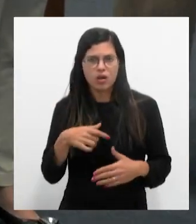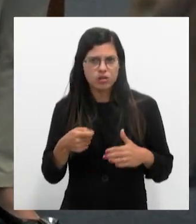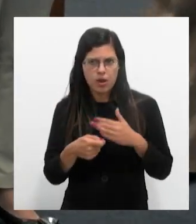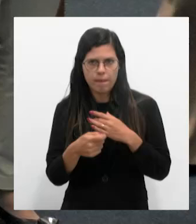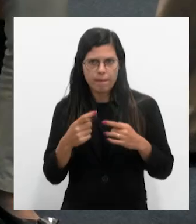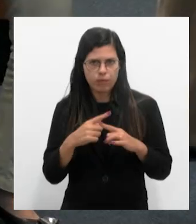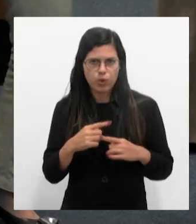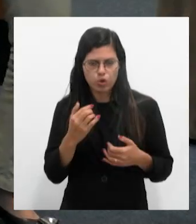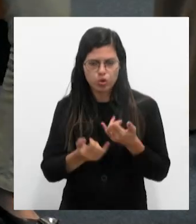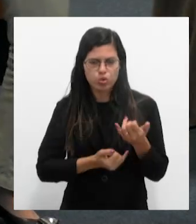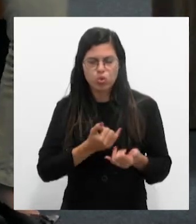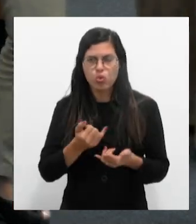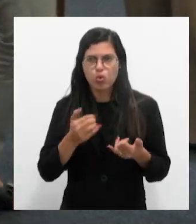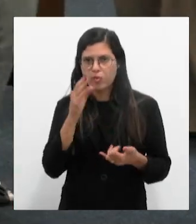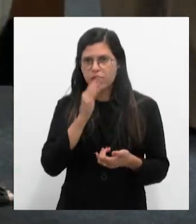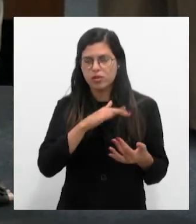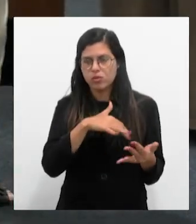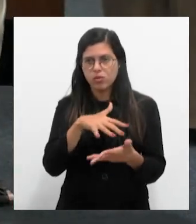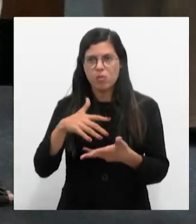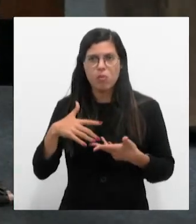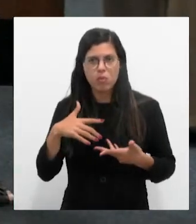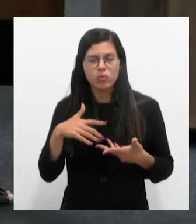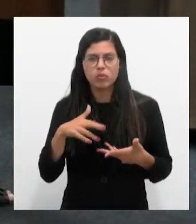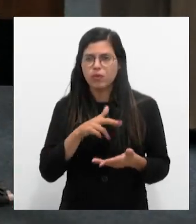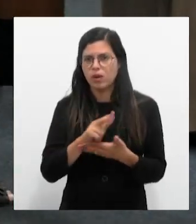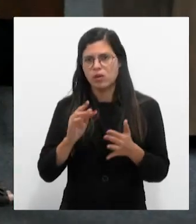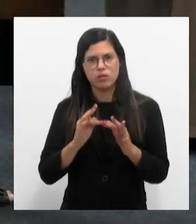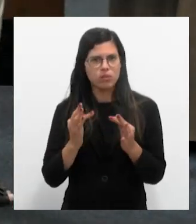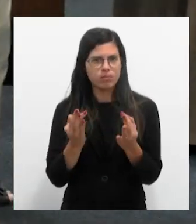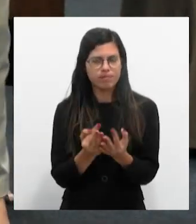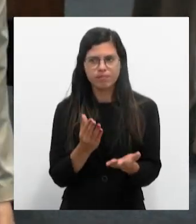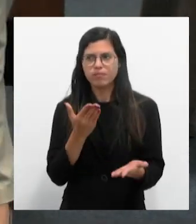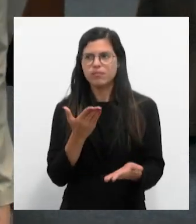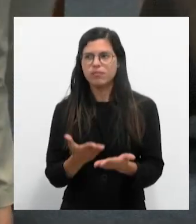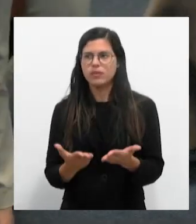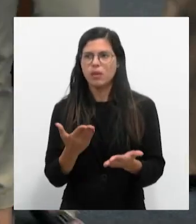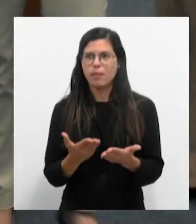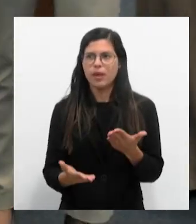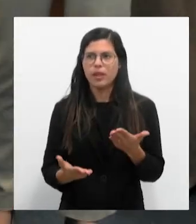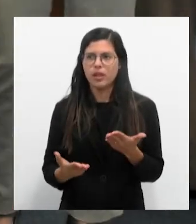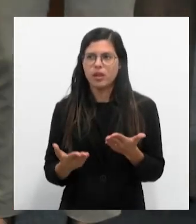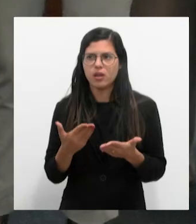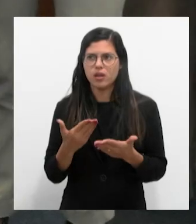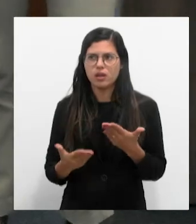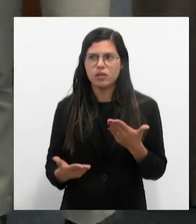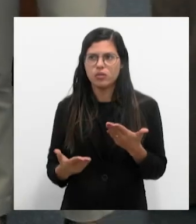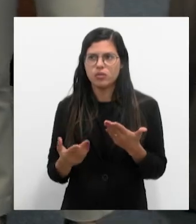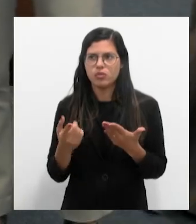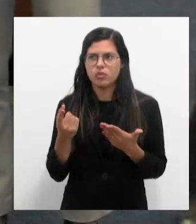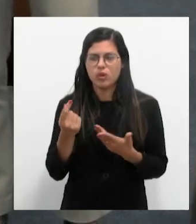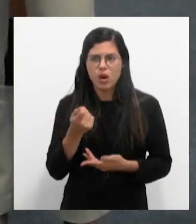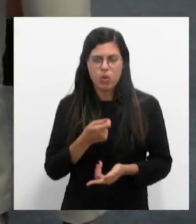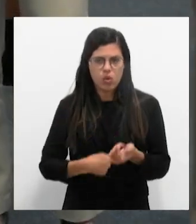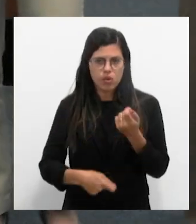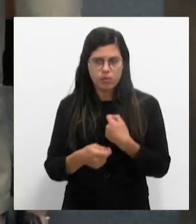mundo, tem ganhado uma dimensão imensa, com várias famílias perdendo boa parte das suas